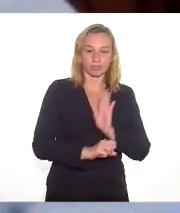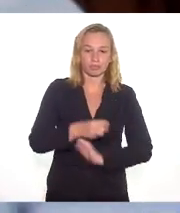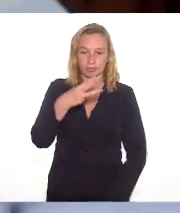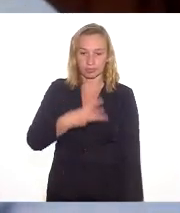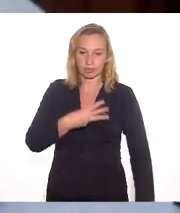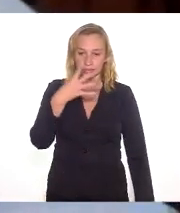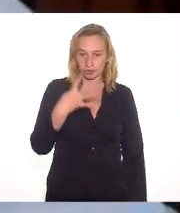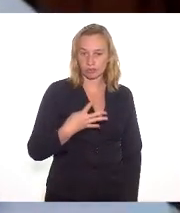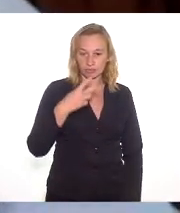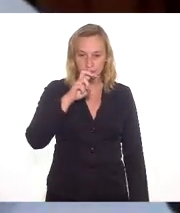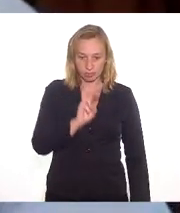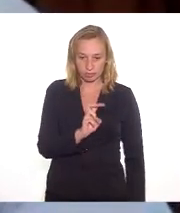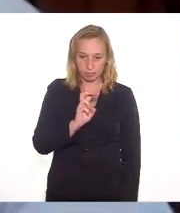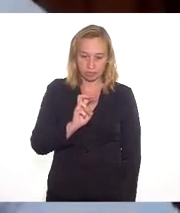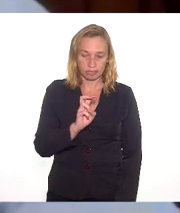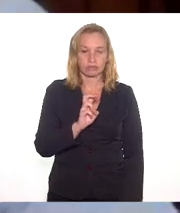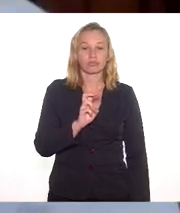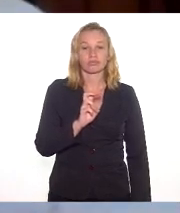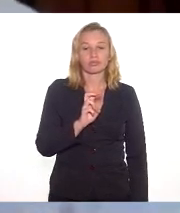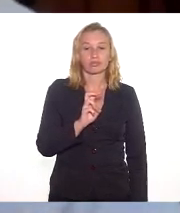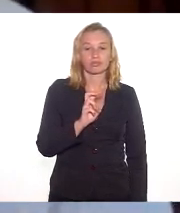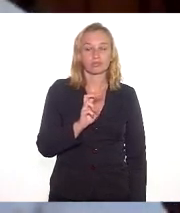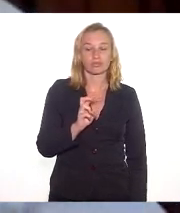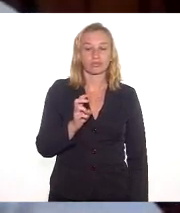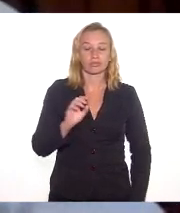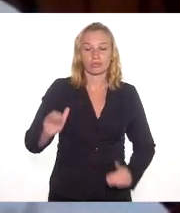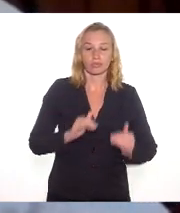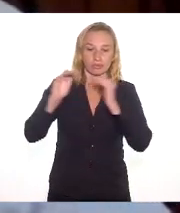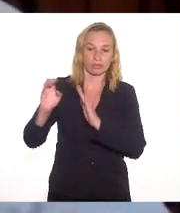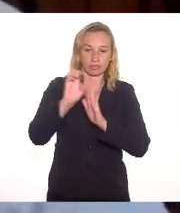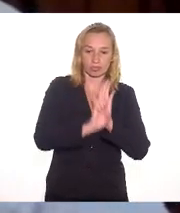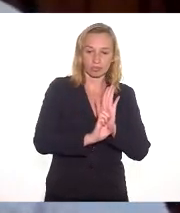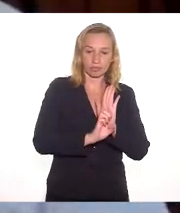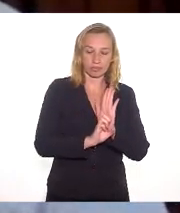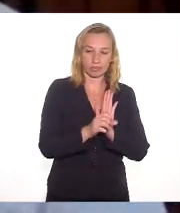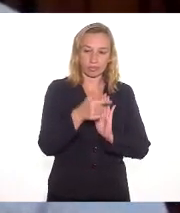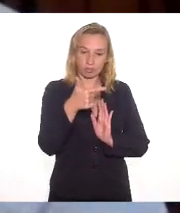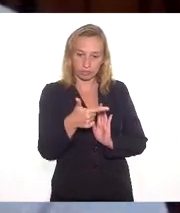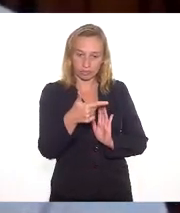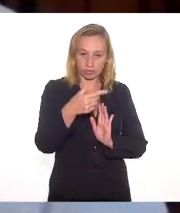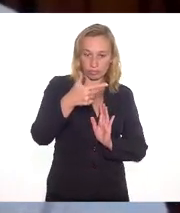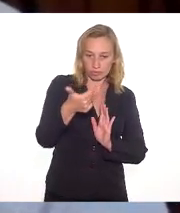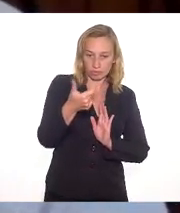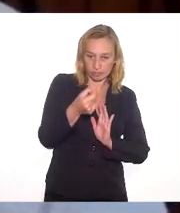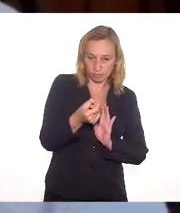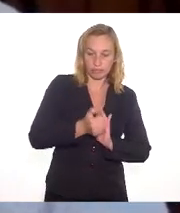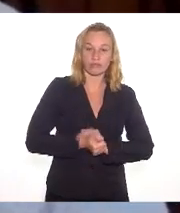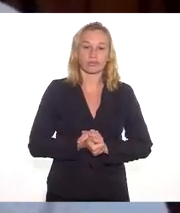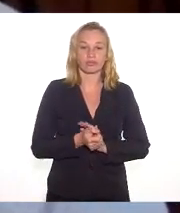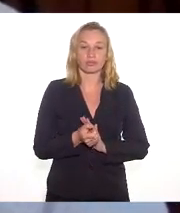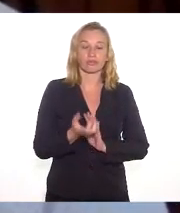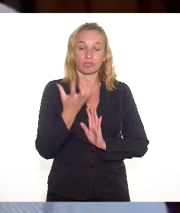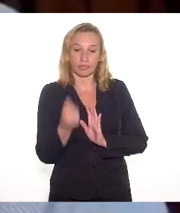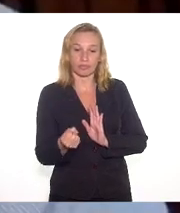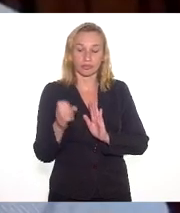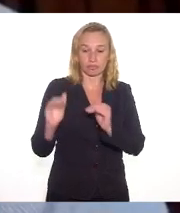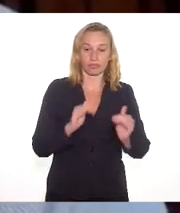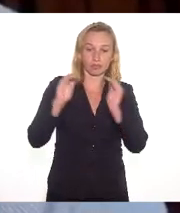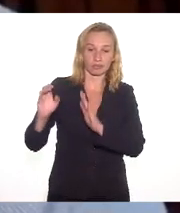3, 4 e 5. Favorável com subemenda aglutinativa às emendas 2 e 20. Favorável com